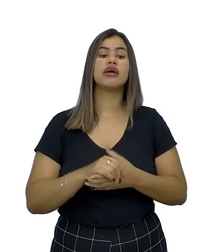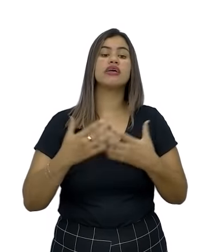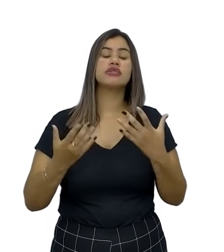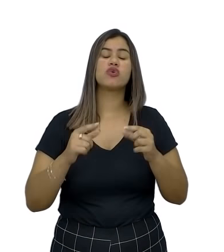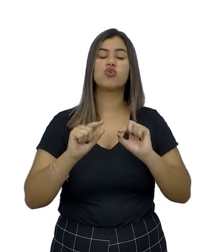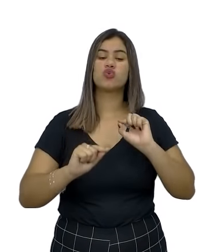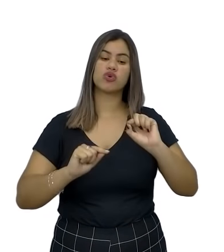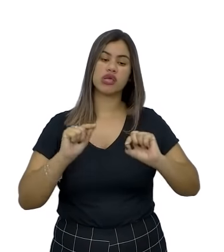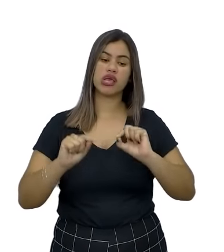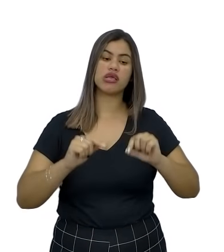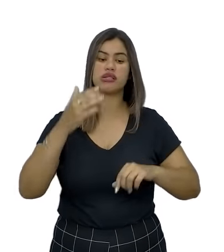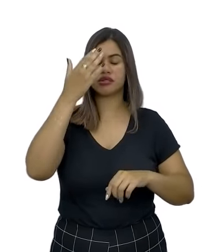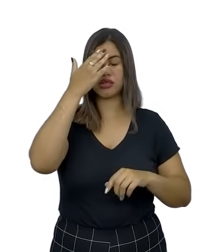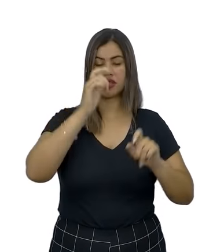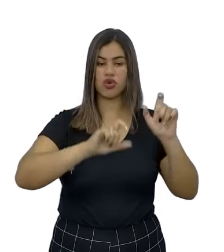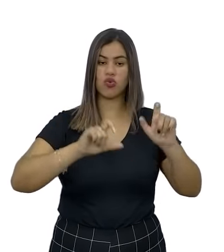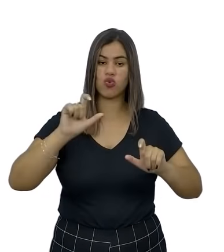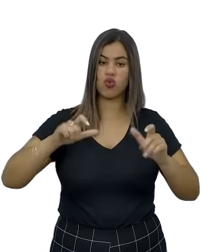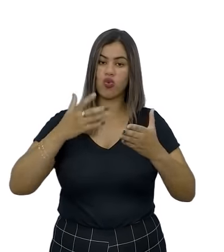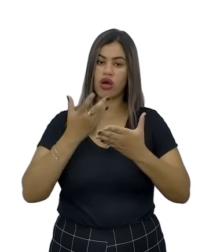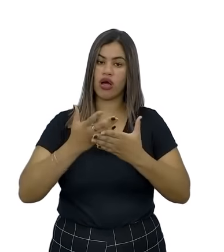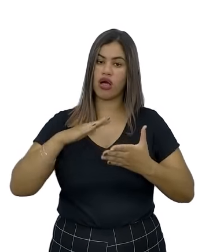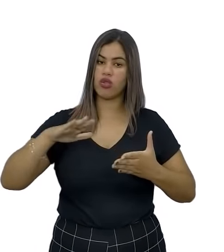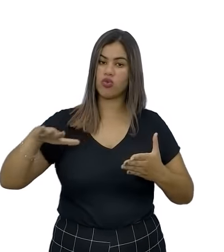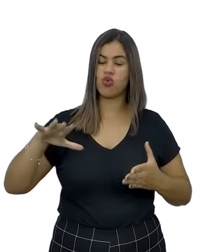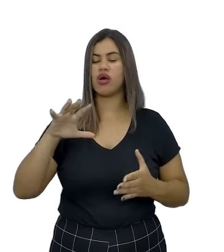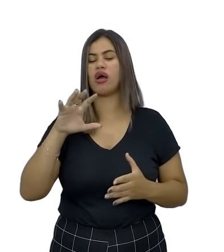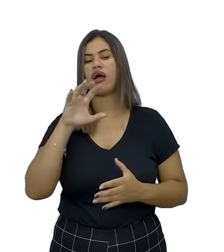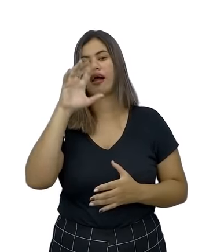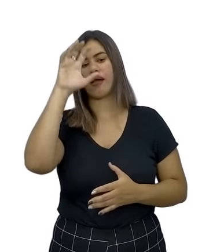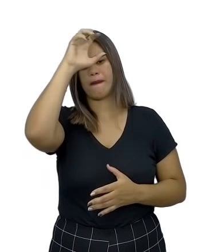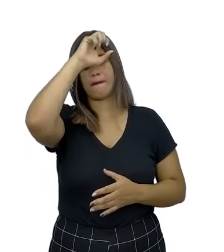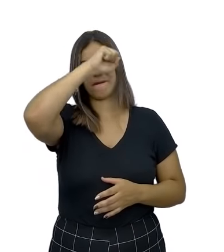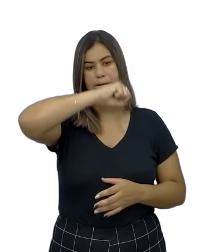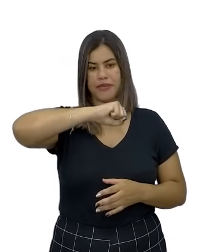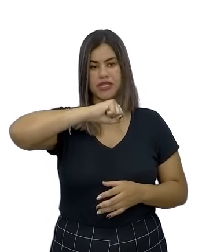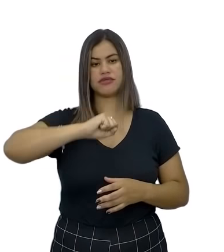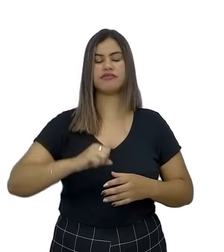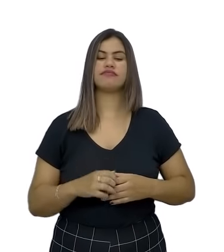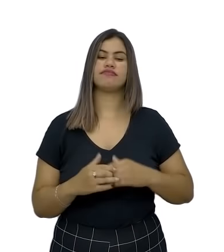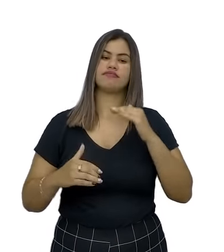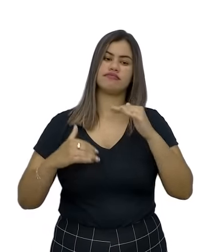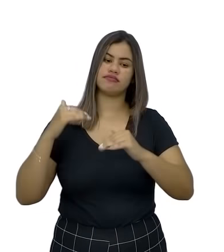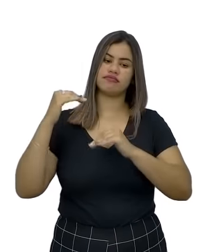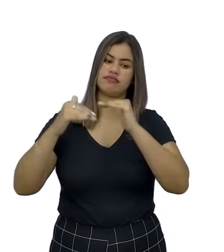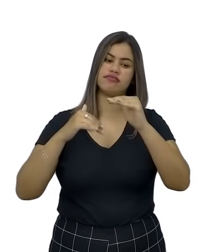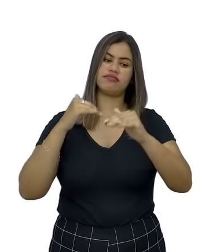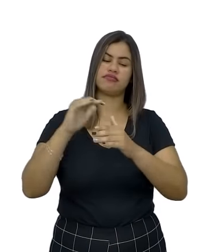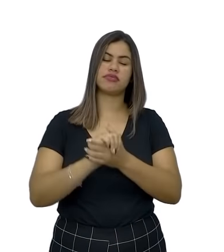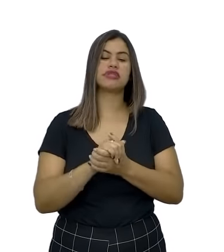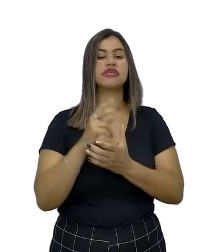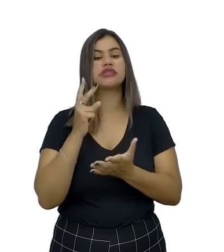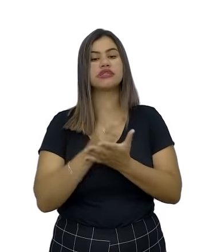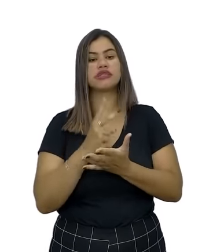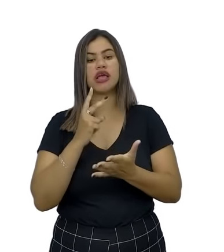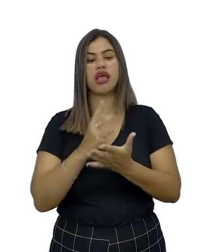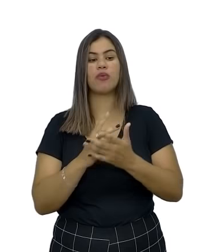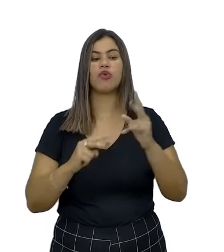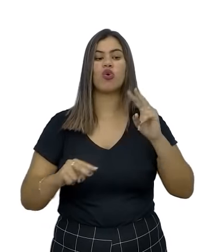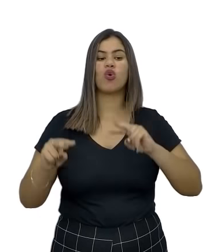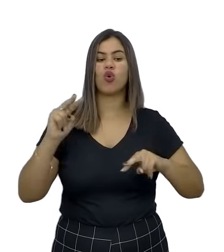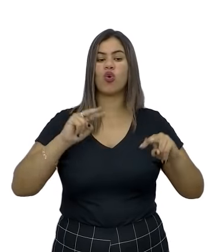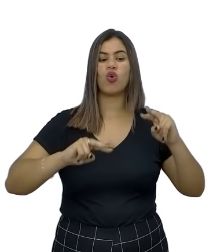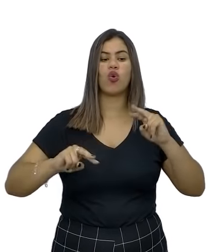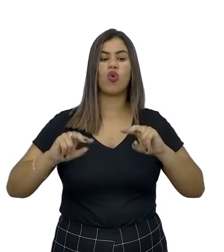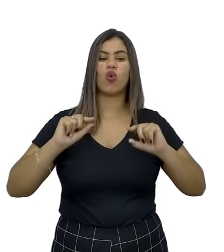né, aprendam, né, continuem avançando nas suas trajetórias escolares. E sempre olhando, essa matriz ela é